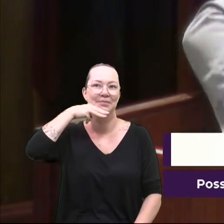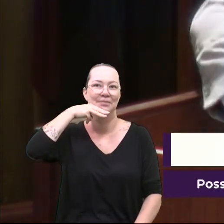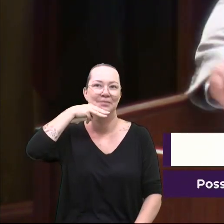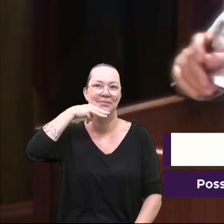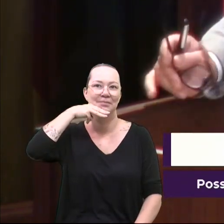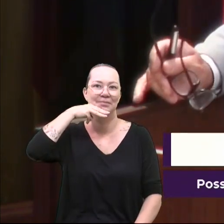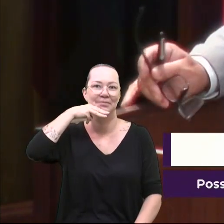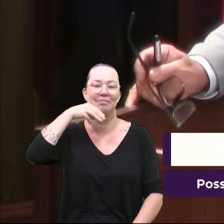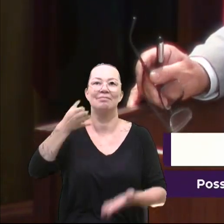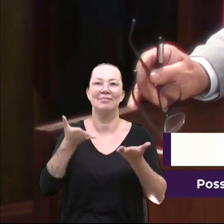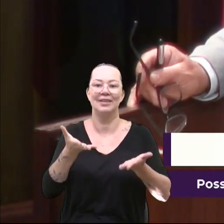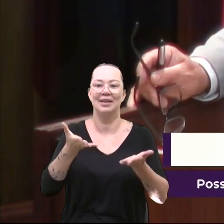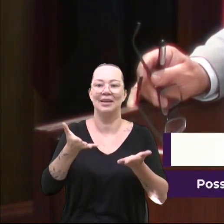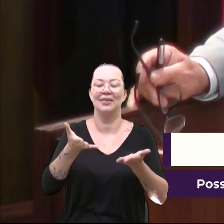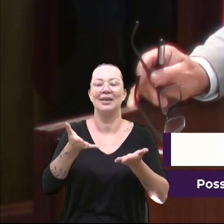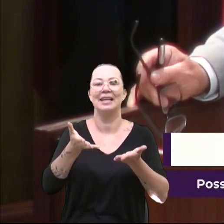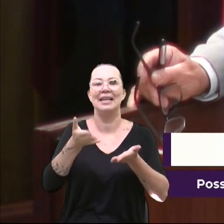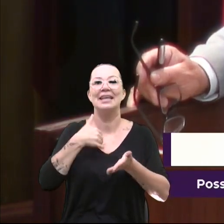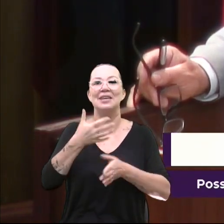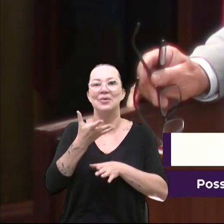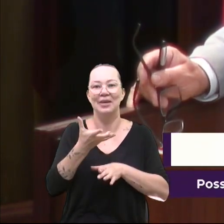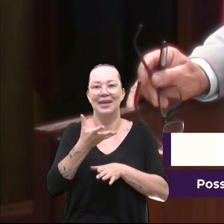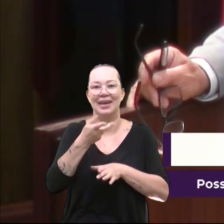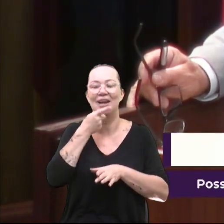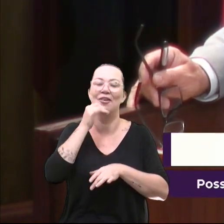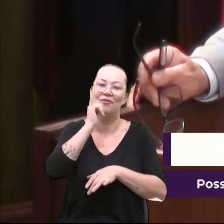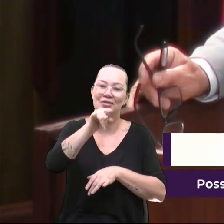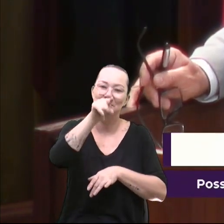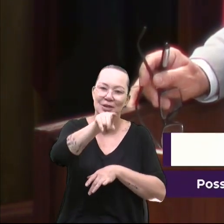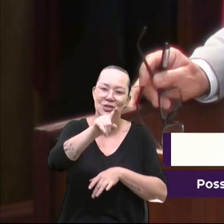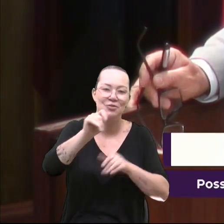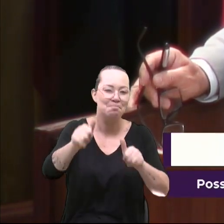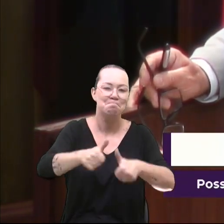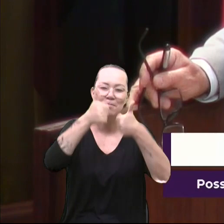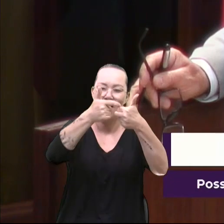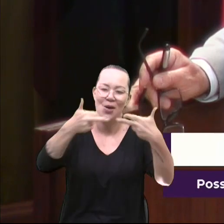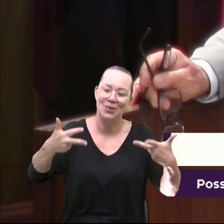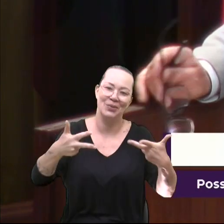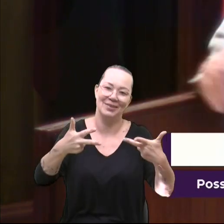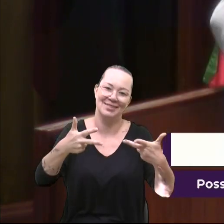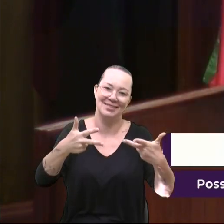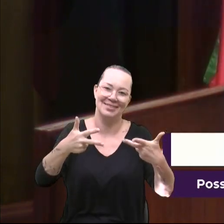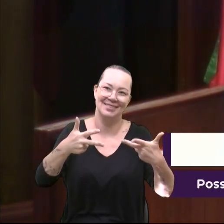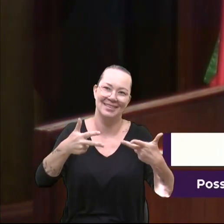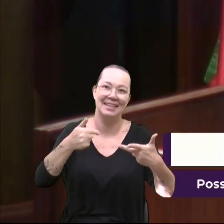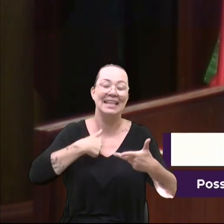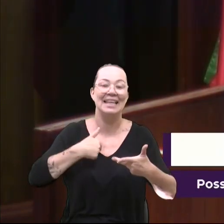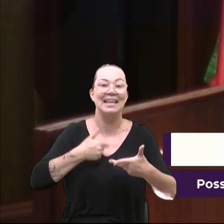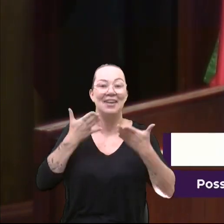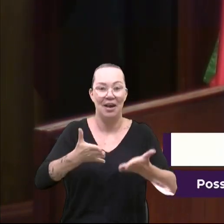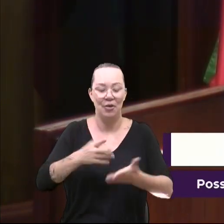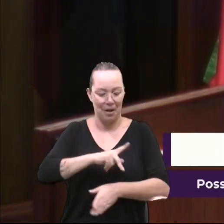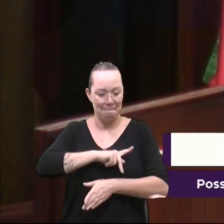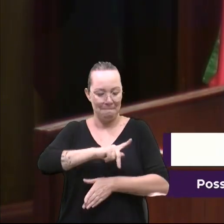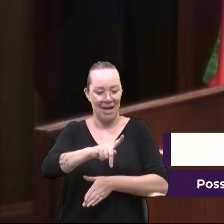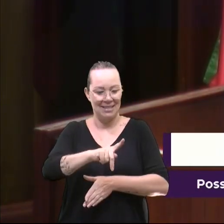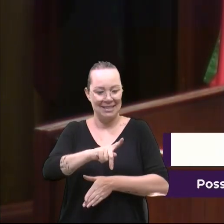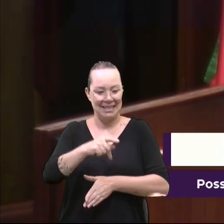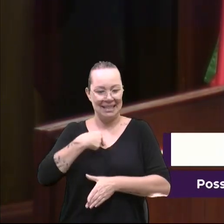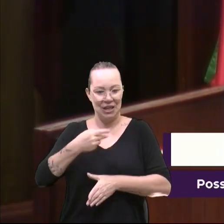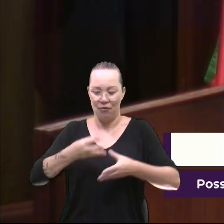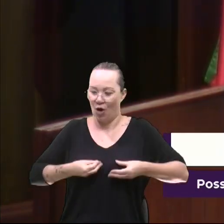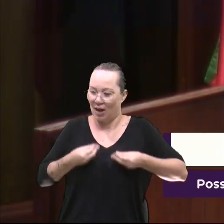E agora eu quero retribuir uma melhor ainda para o senhor, seu Isolino e dona Margarida. Estou passando a